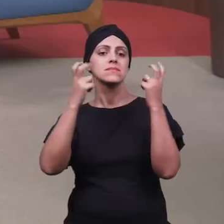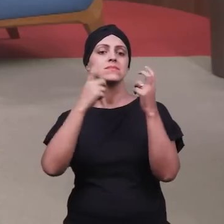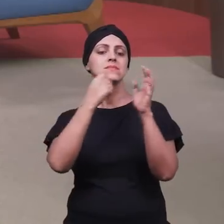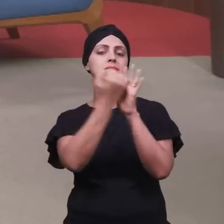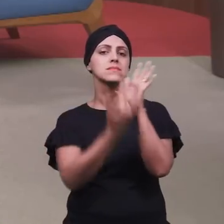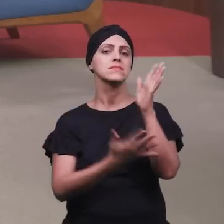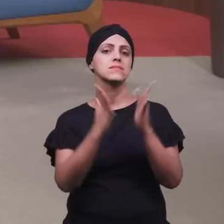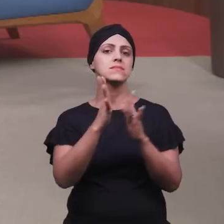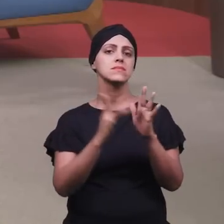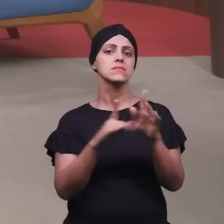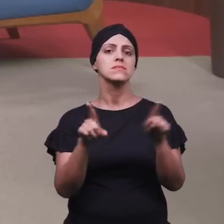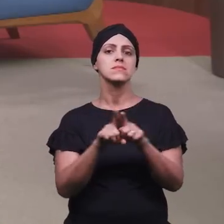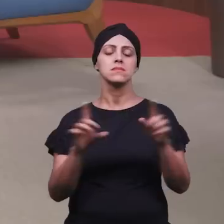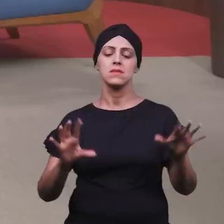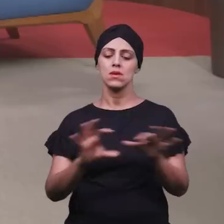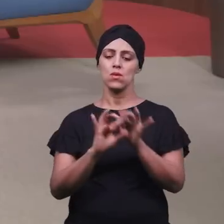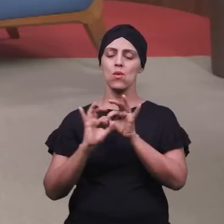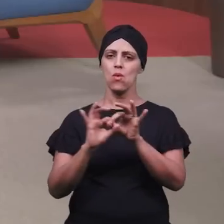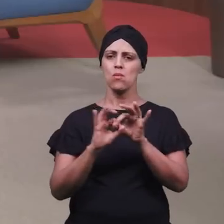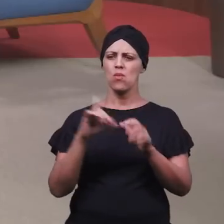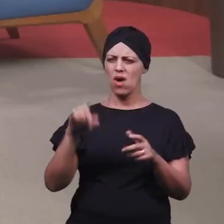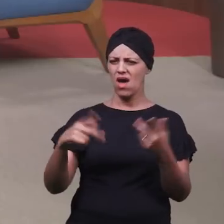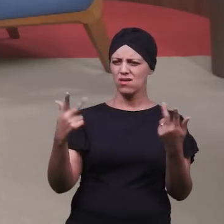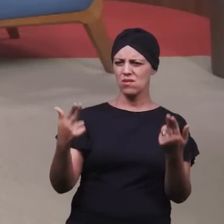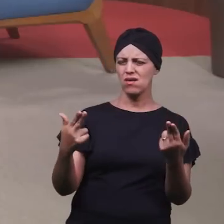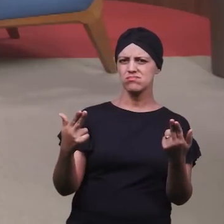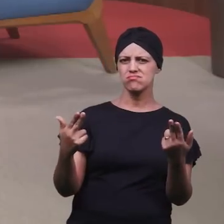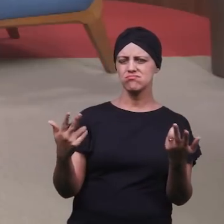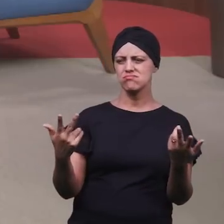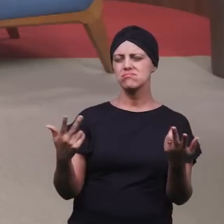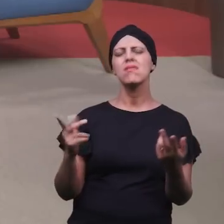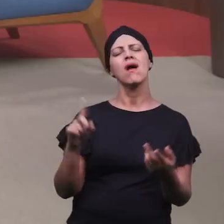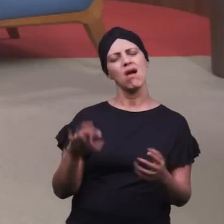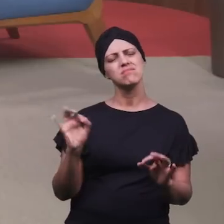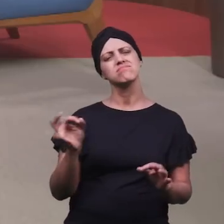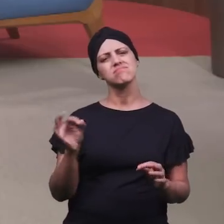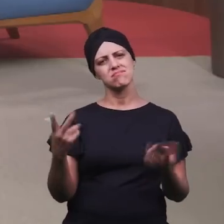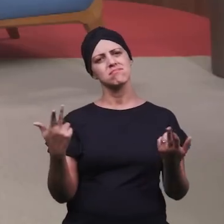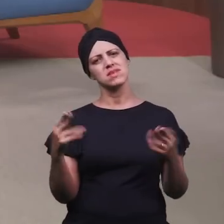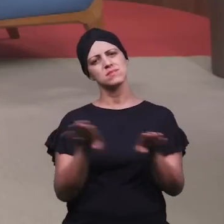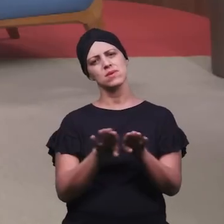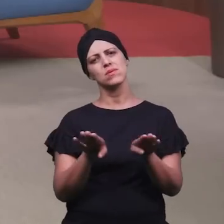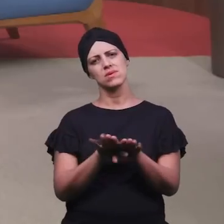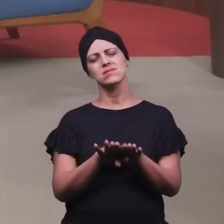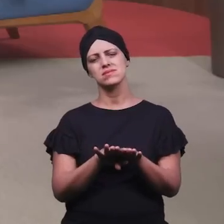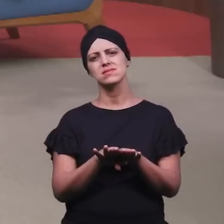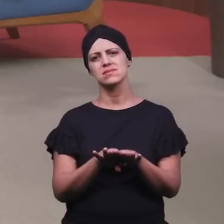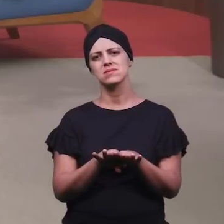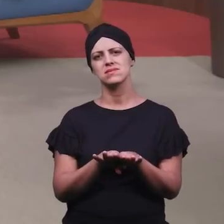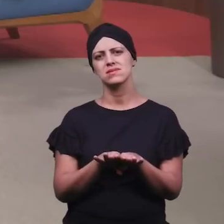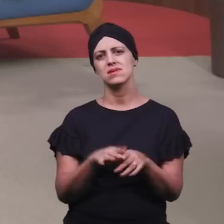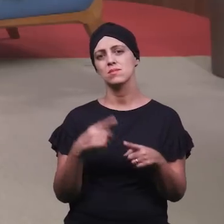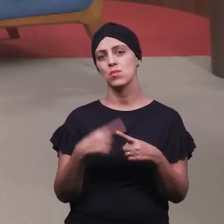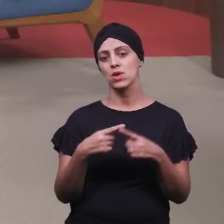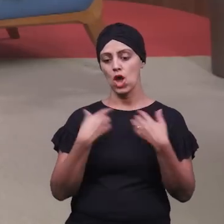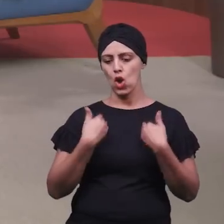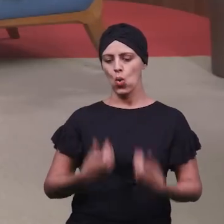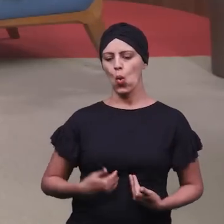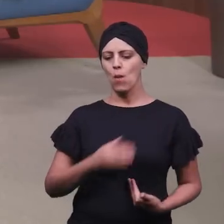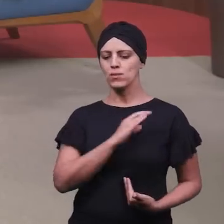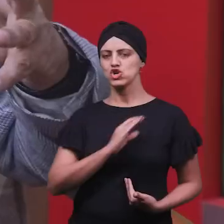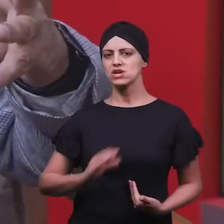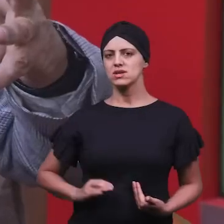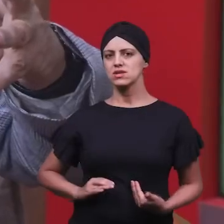escreveu assim, clamor pelo sangue e corpo de Cristo. É a mesma coisa, corpo de Cristo, comunhão no corpo? É a mesma coisa, né? Uma força de